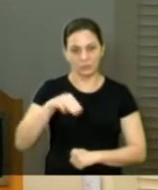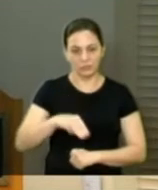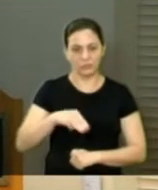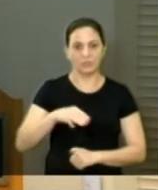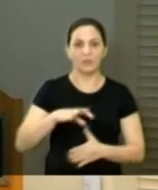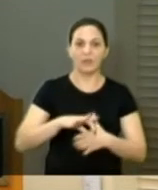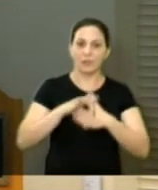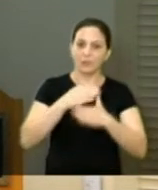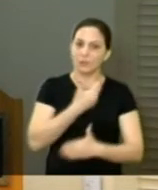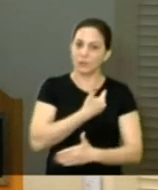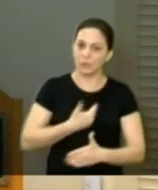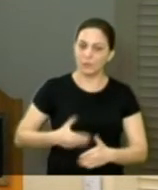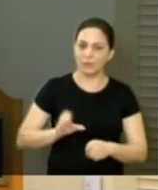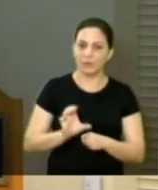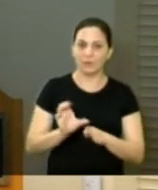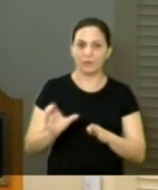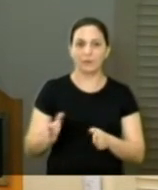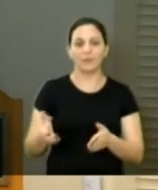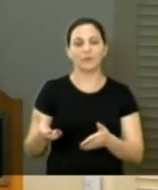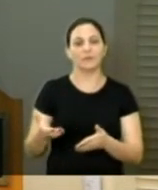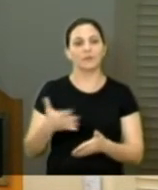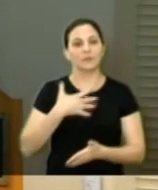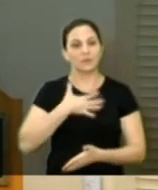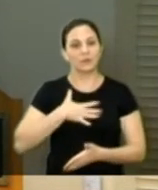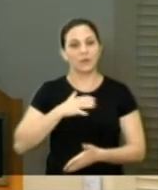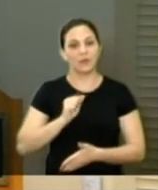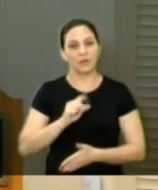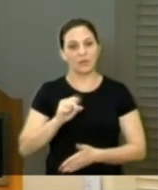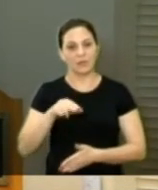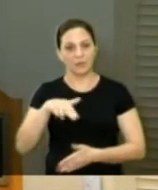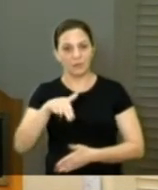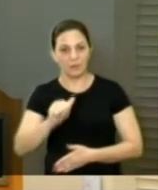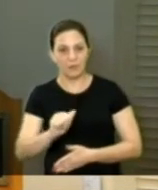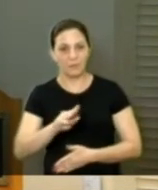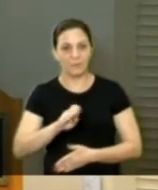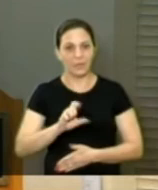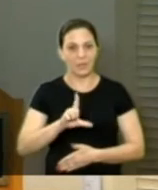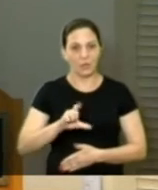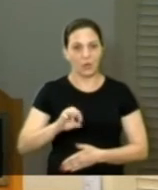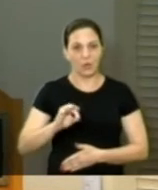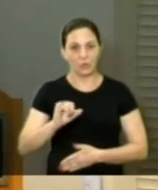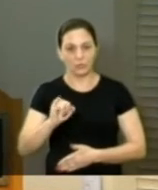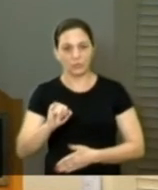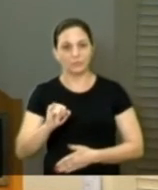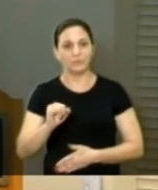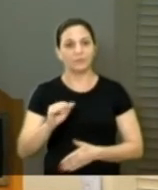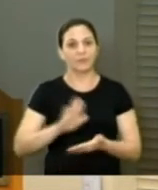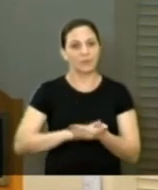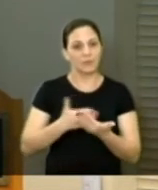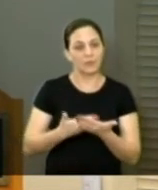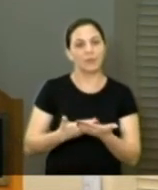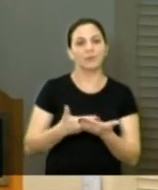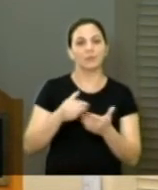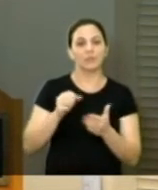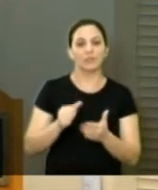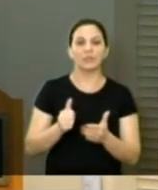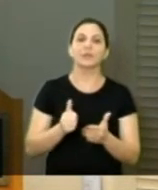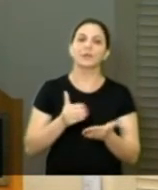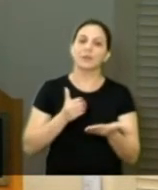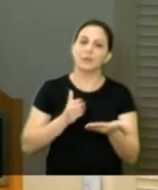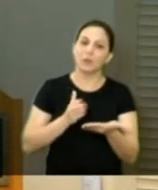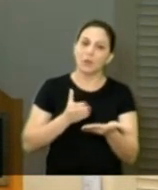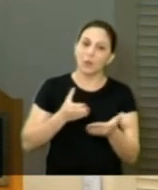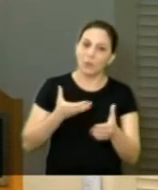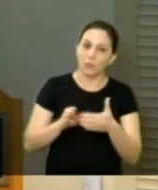Municipal. Dar as boas-vindas a Adriana Belotti, intérprete de Libras, que ocupa o lugar do Johnny, que passou no